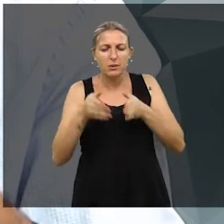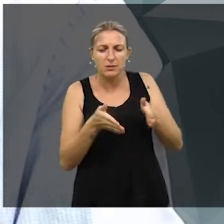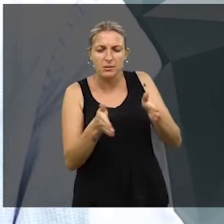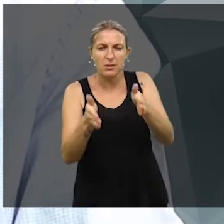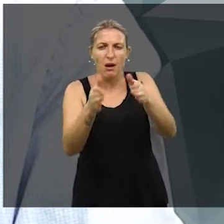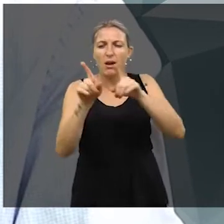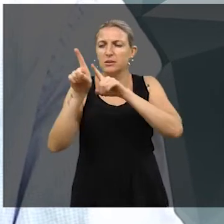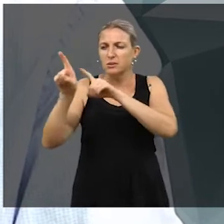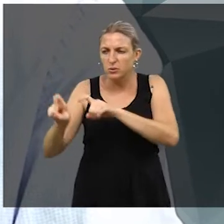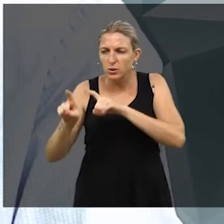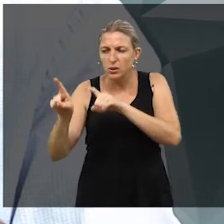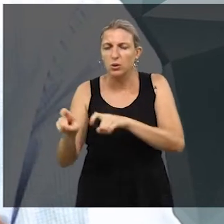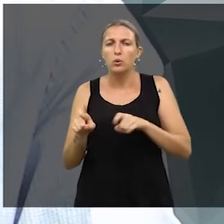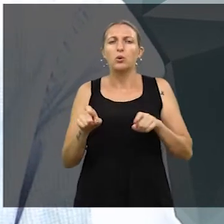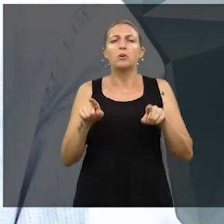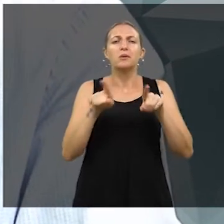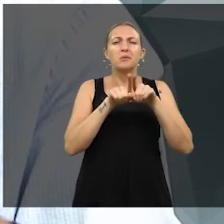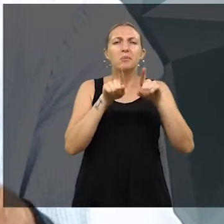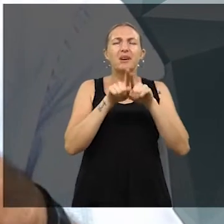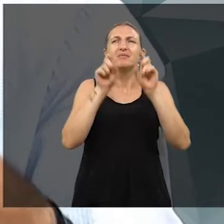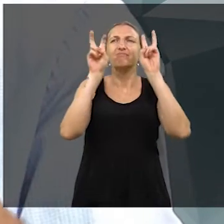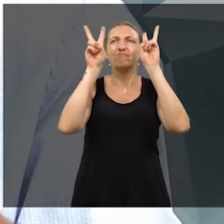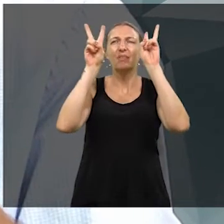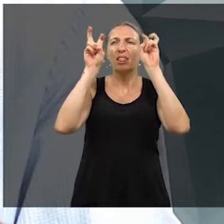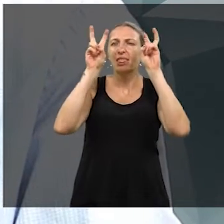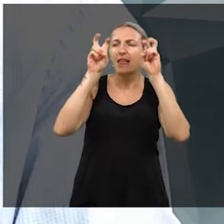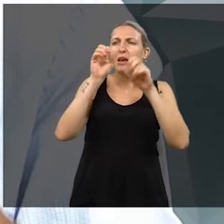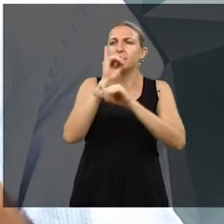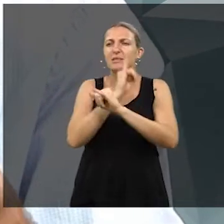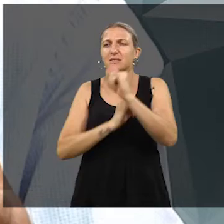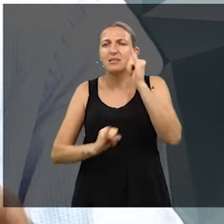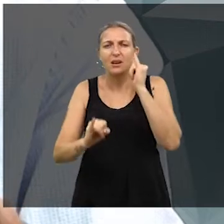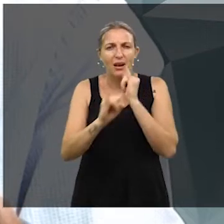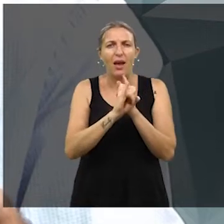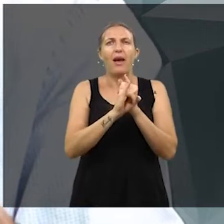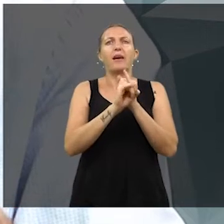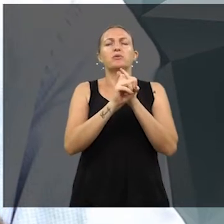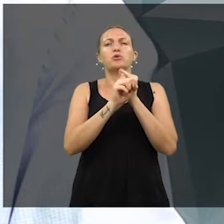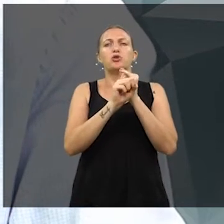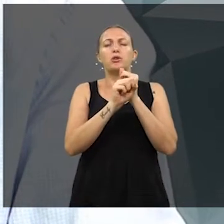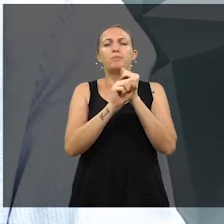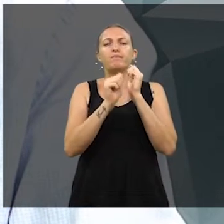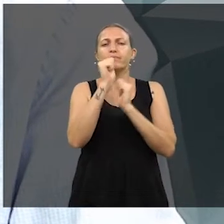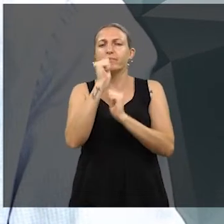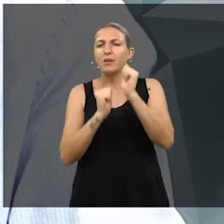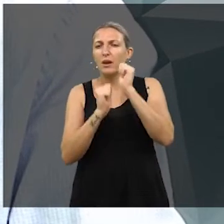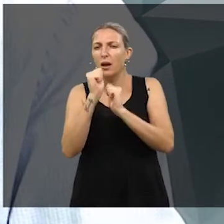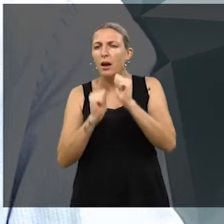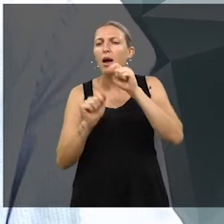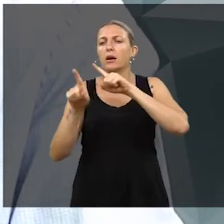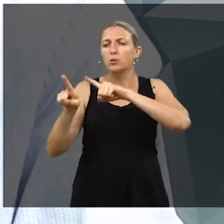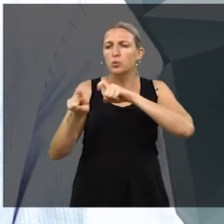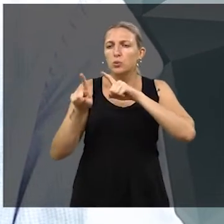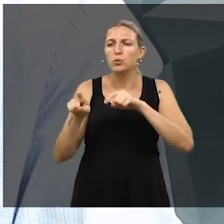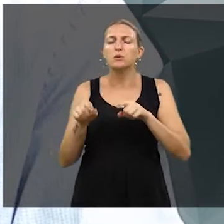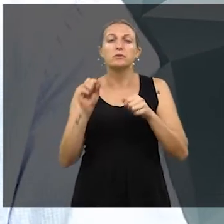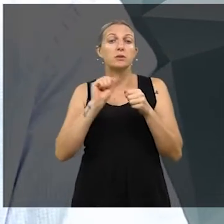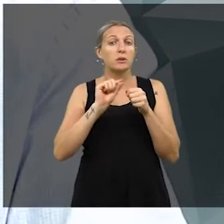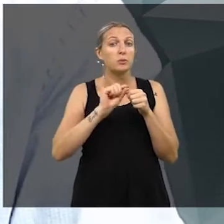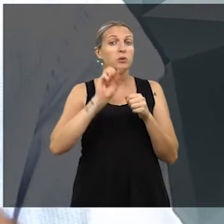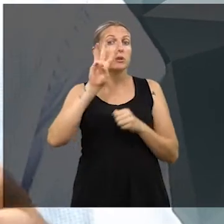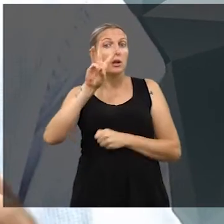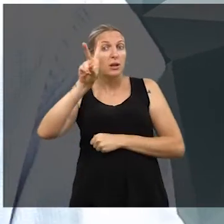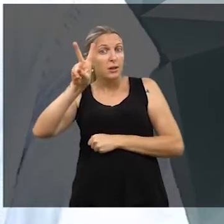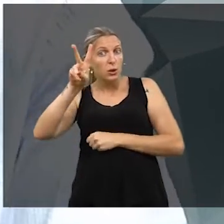interior e outros temas que envolvem a questão da internet e as agroindústrias. Fizemos 32 pedidos de providência,